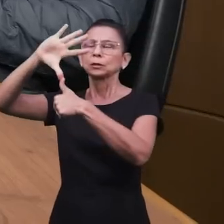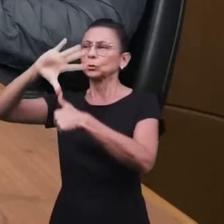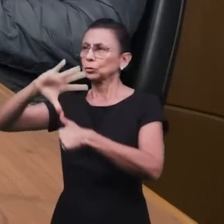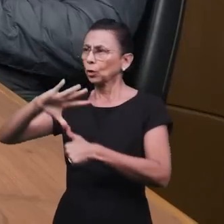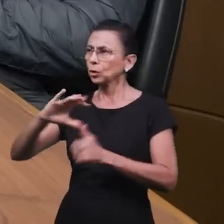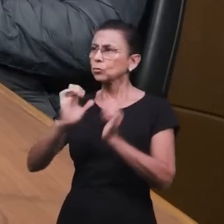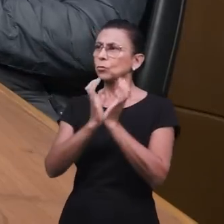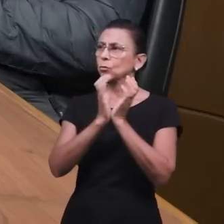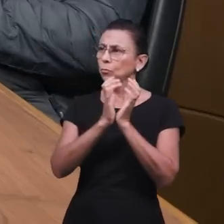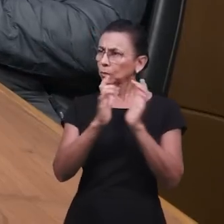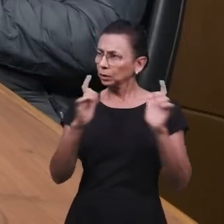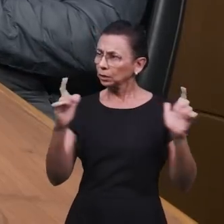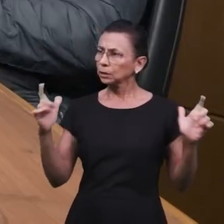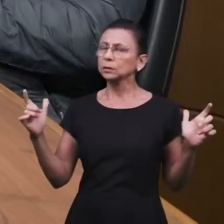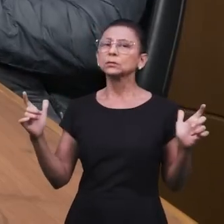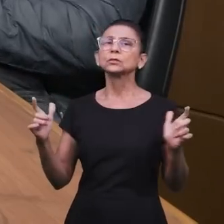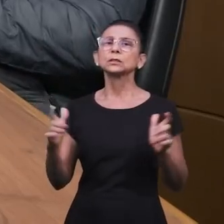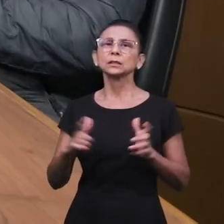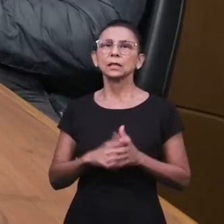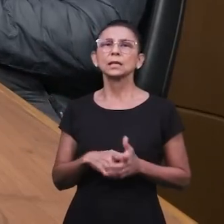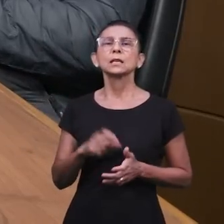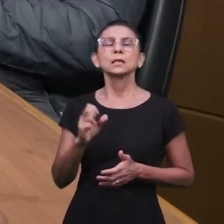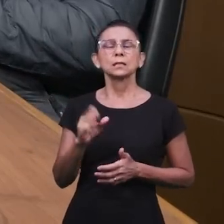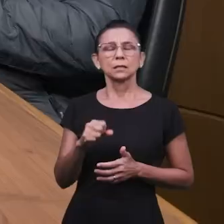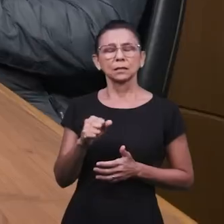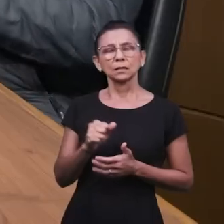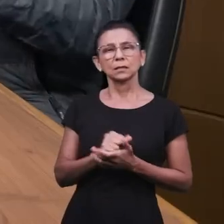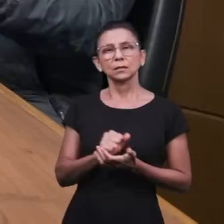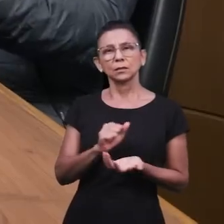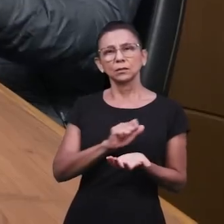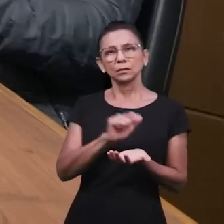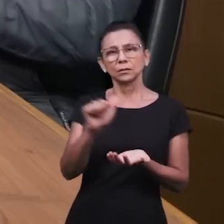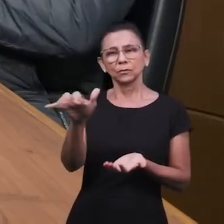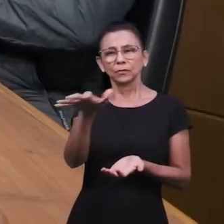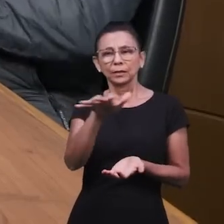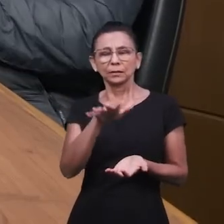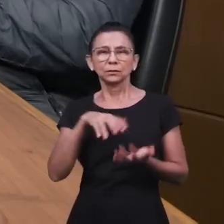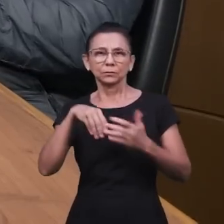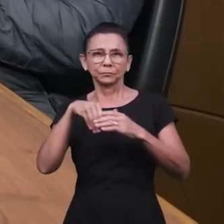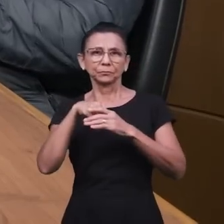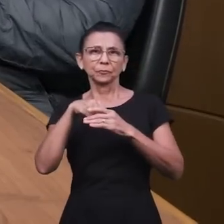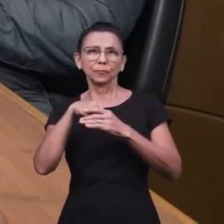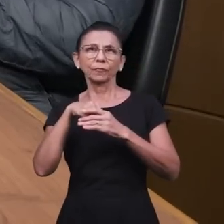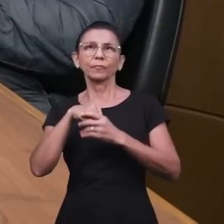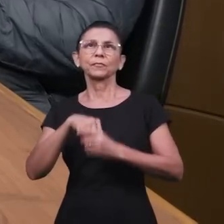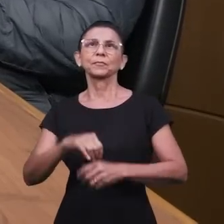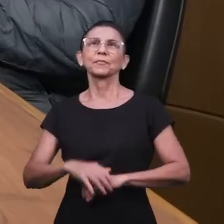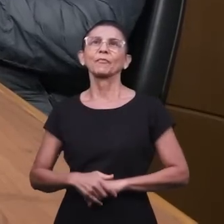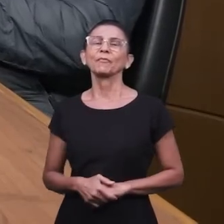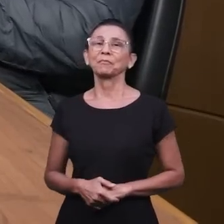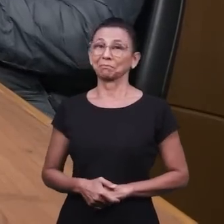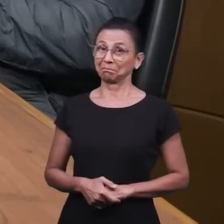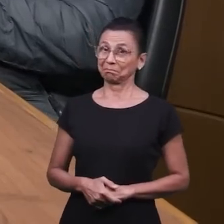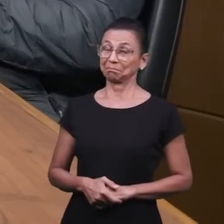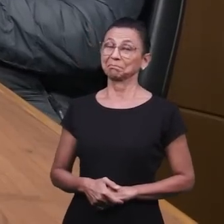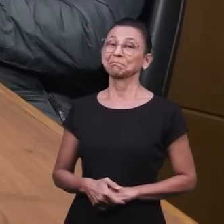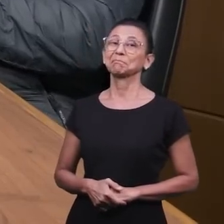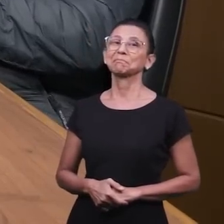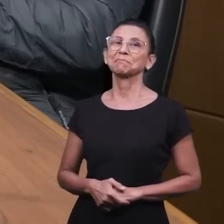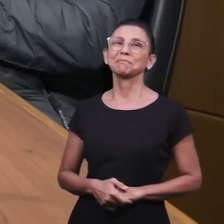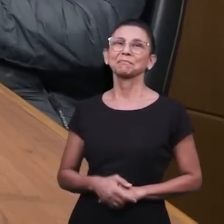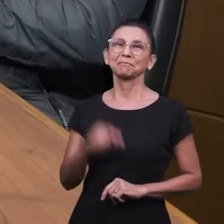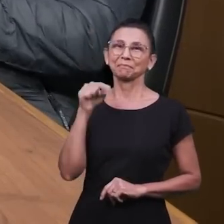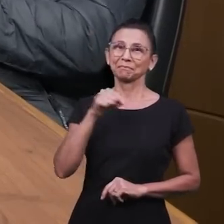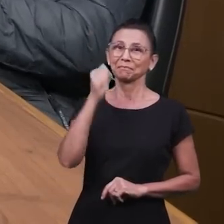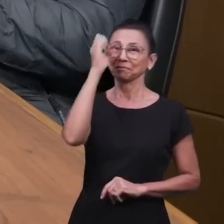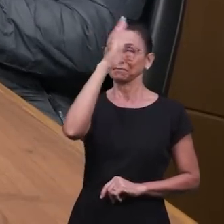tivemos irmãos lá de Boston, tivemos irmãos da Flórida, né? Estamos aqui unidos novamente, participando e